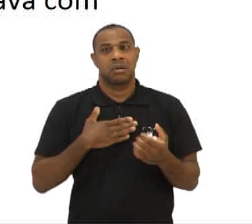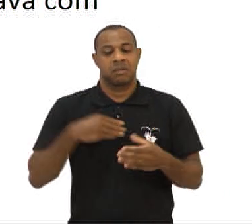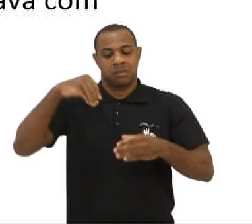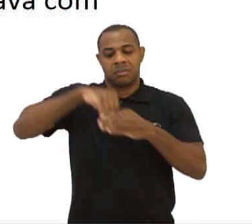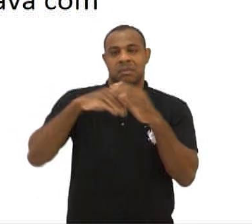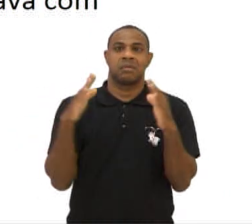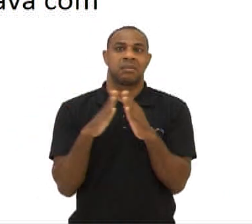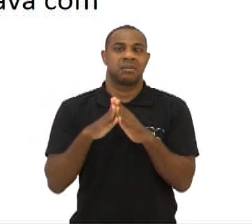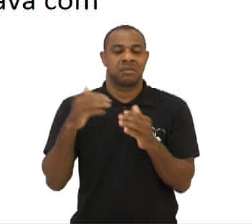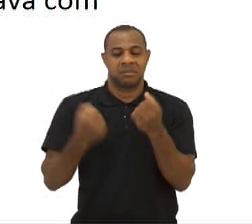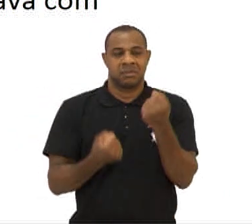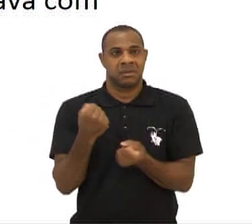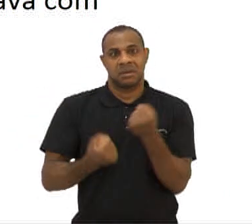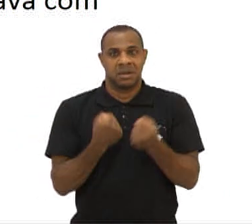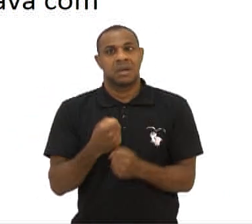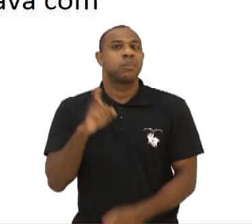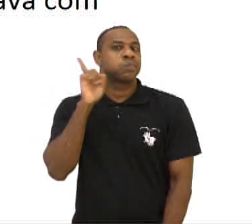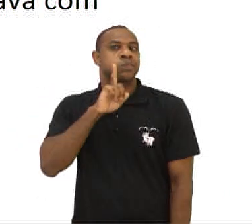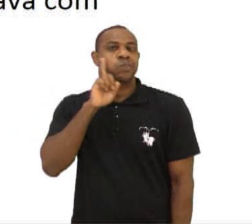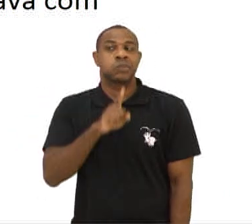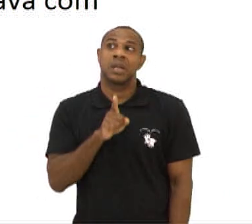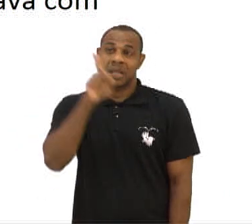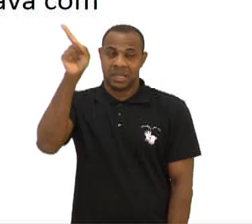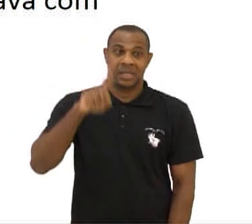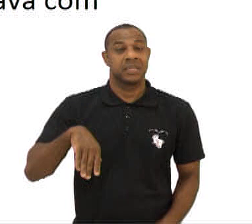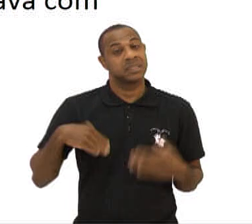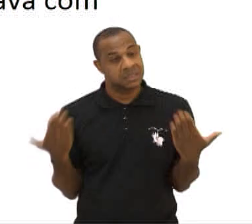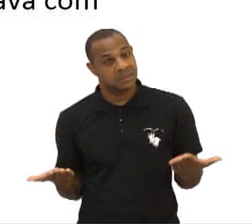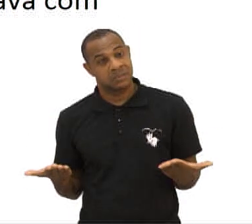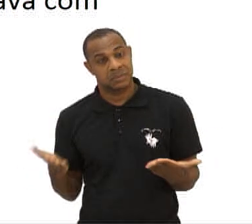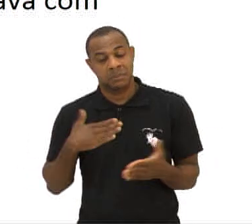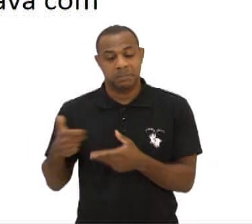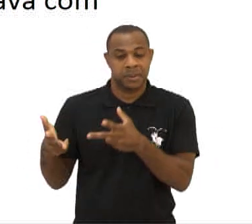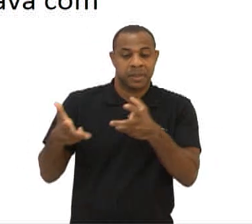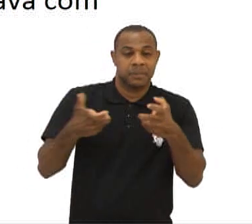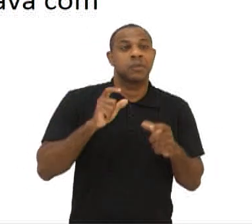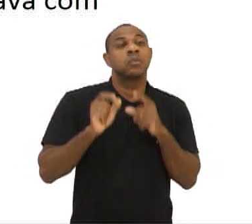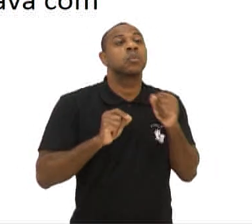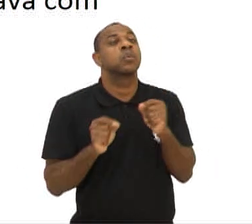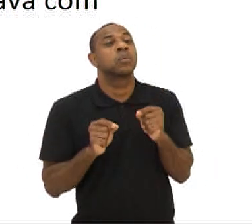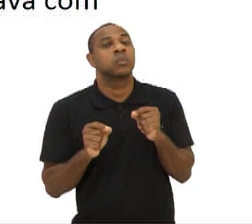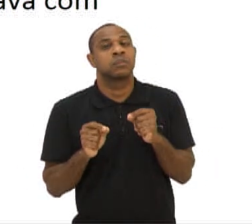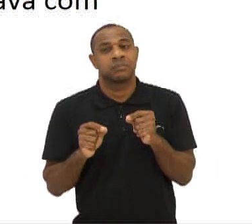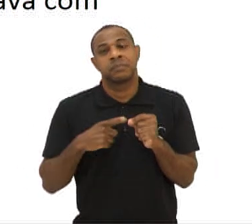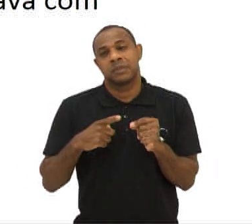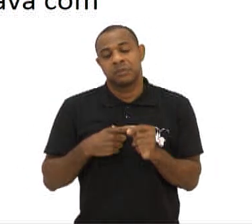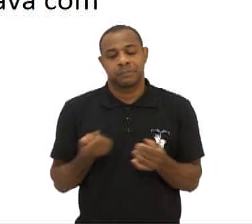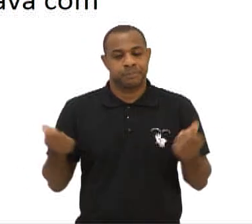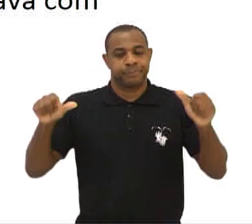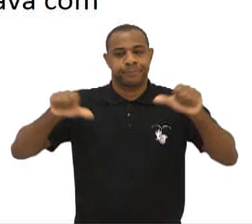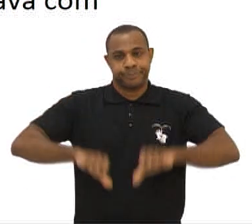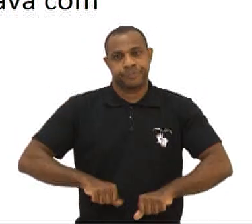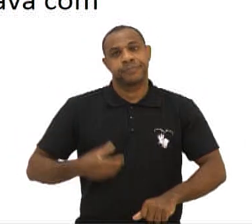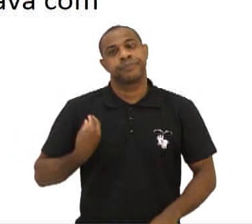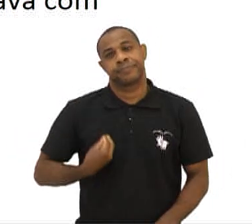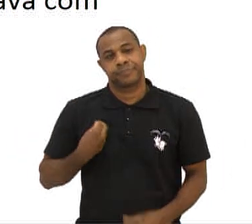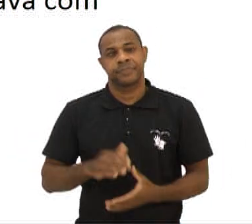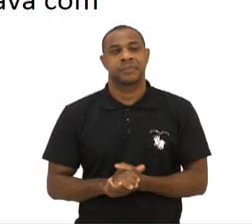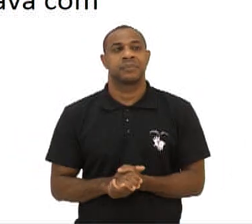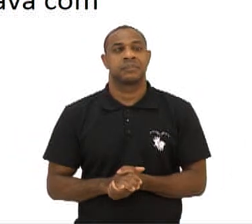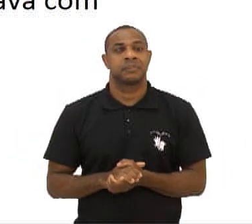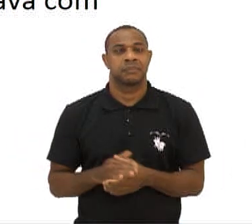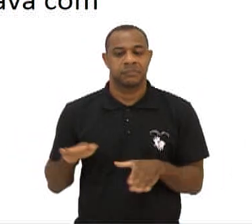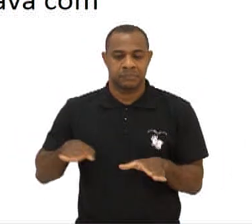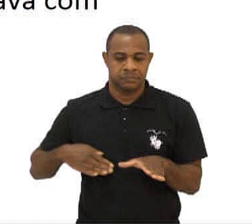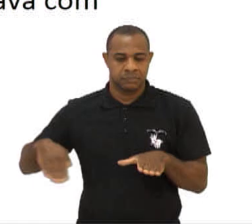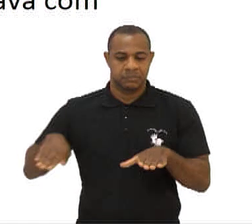na Filadélfia, Estados Unidos. E foi então que percebeu que havia chegado ao fundo do poço. Estacionei em frente